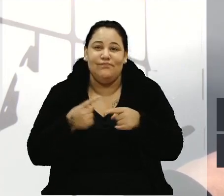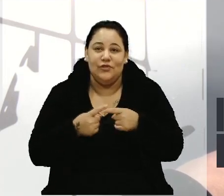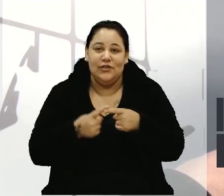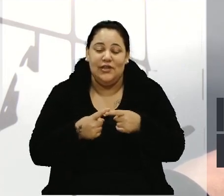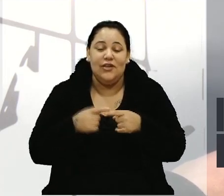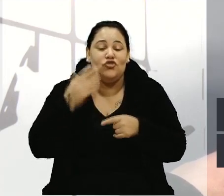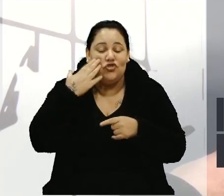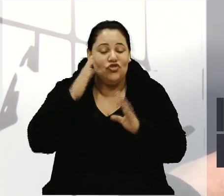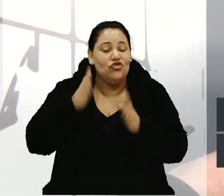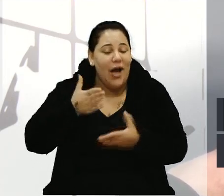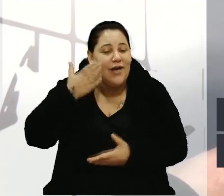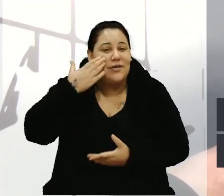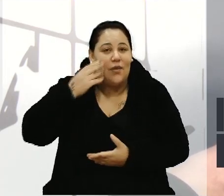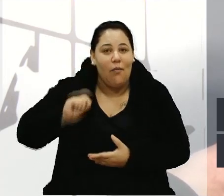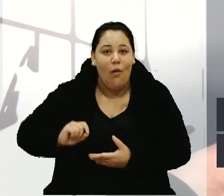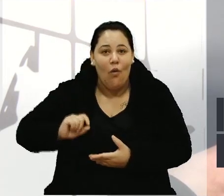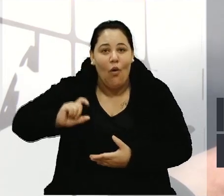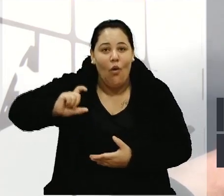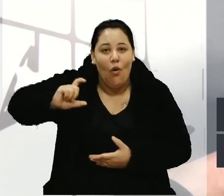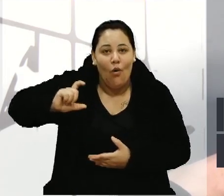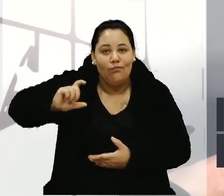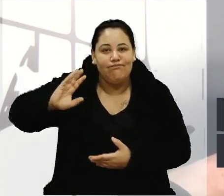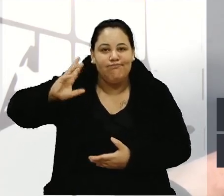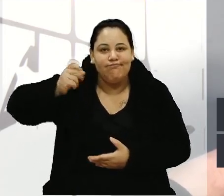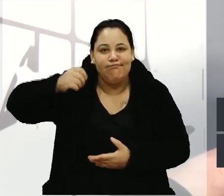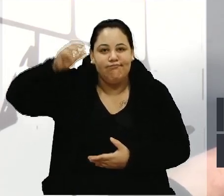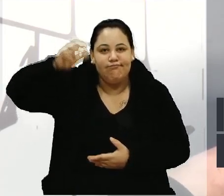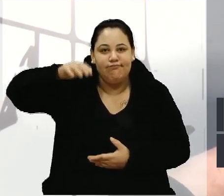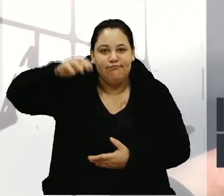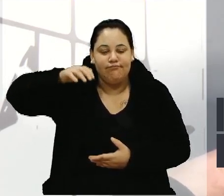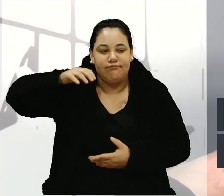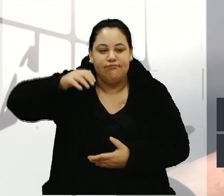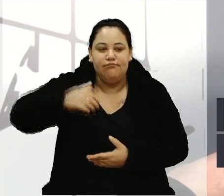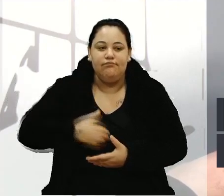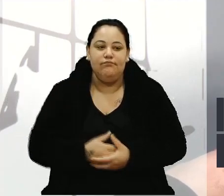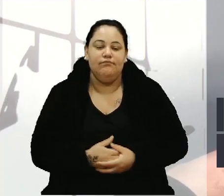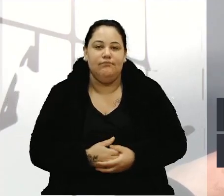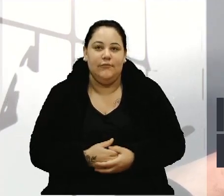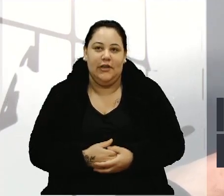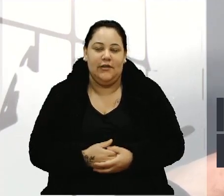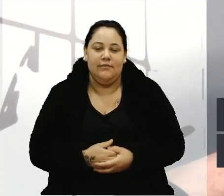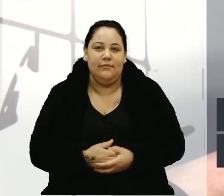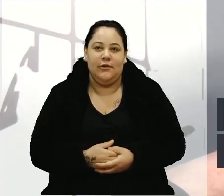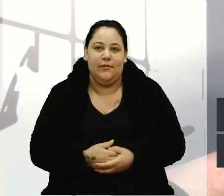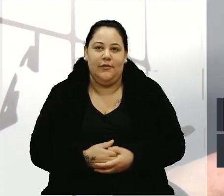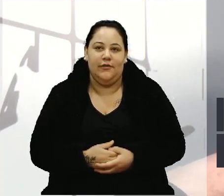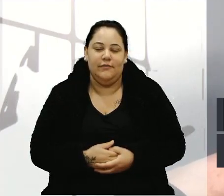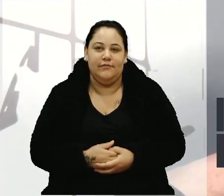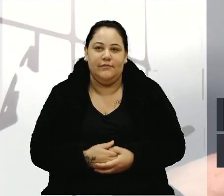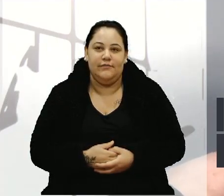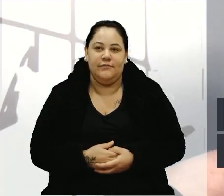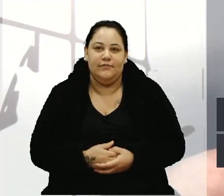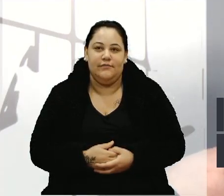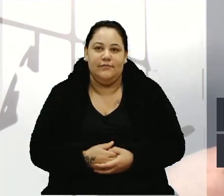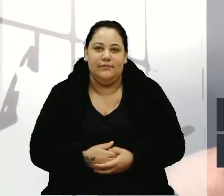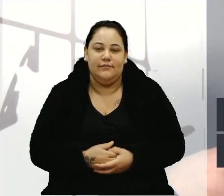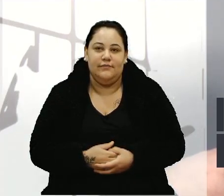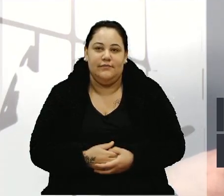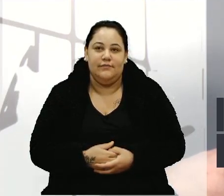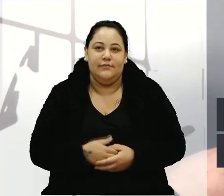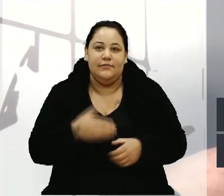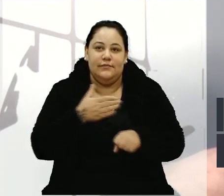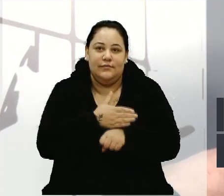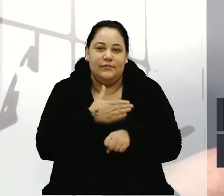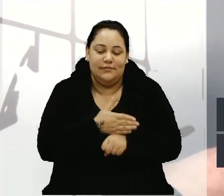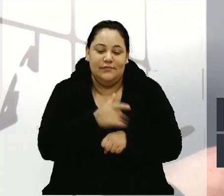aumentaria o volume de chuvas isso não foi feito a gente reivindicou por diversas vezes durante o ano passado entramos esse